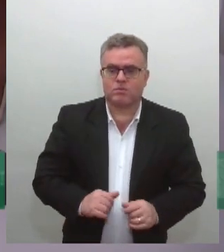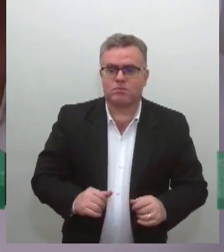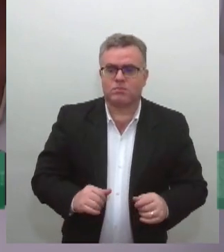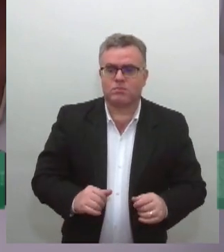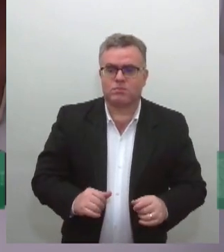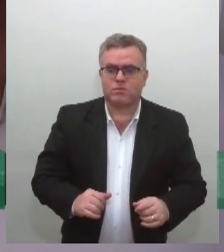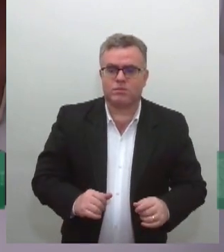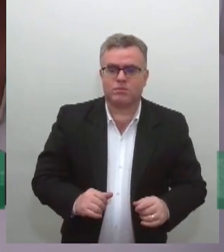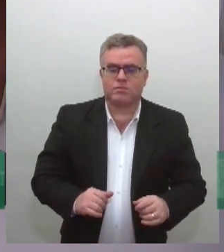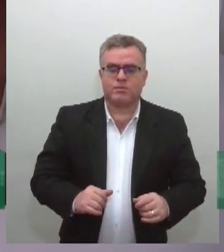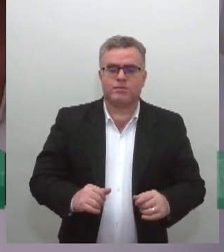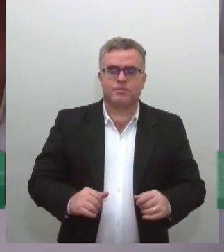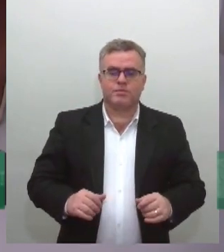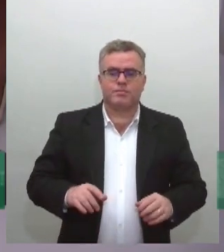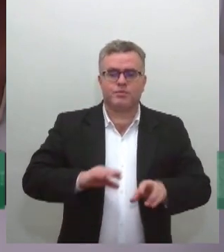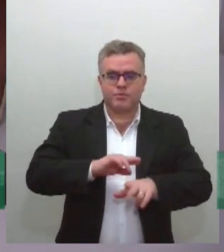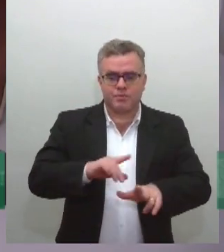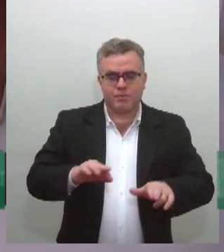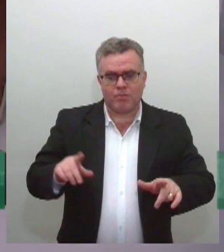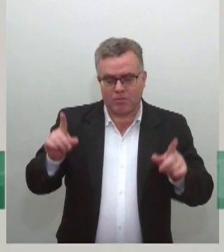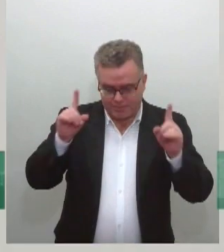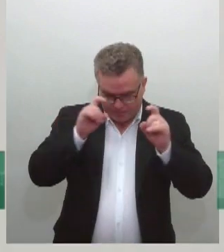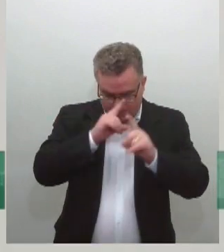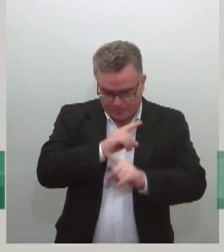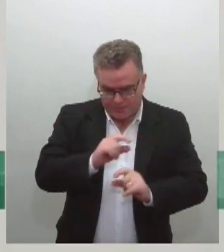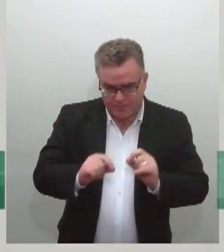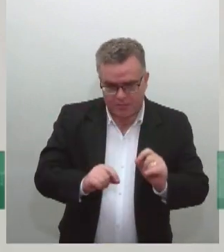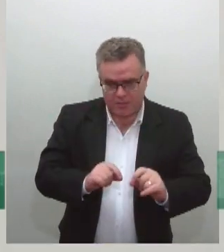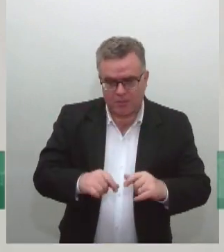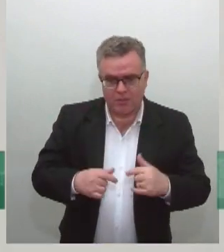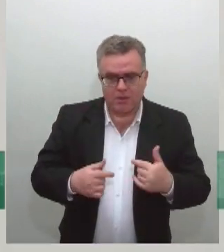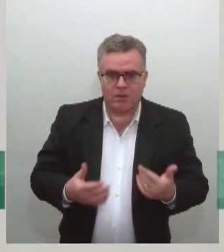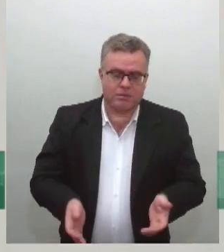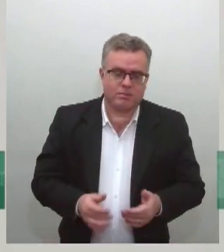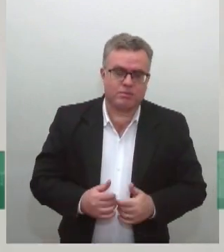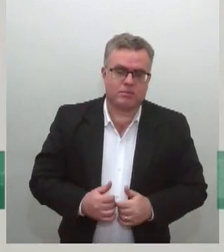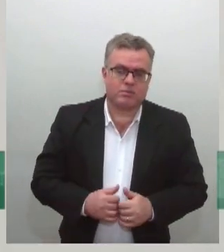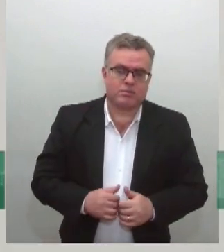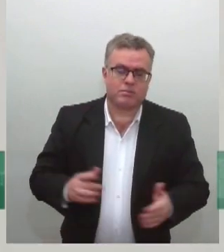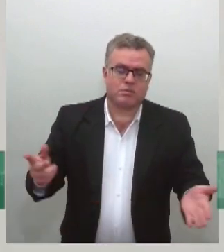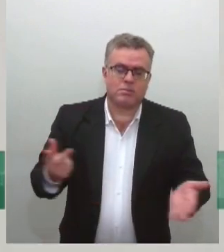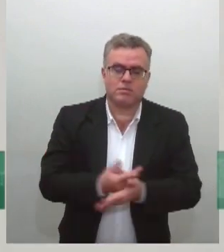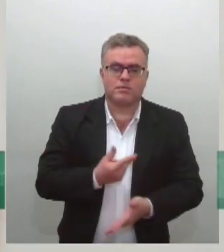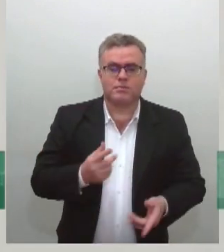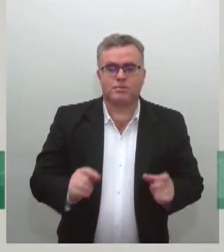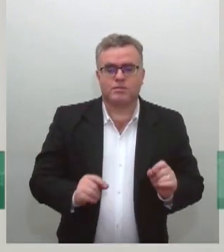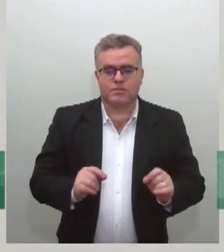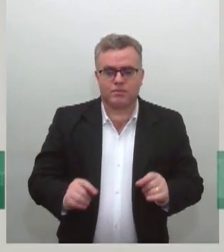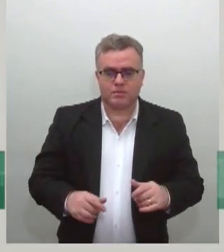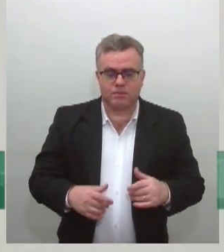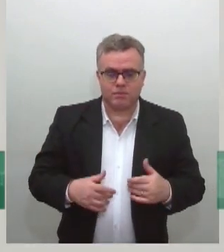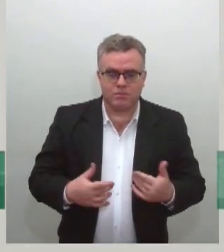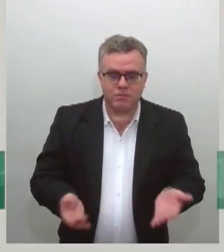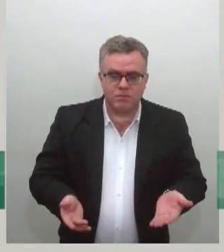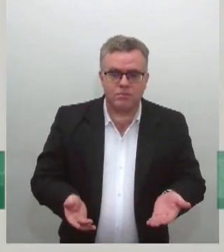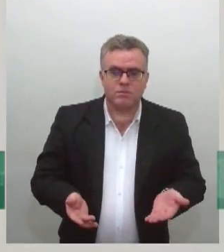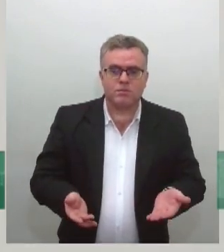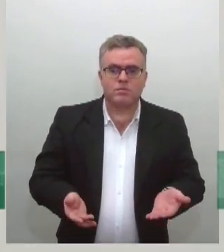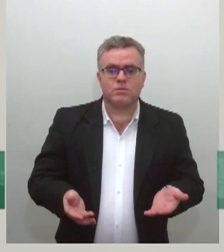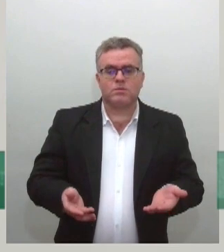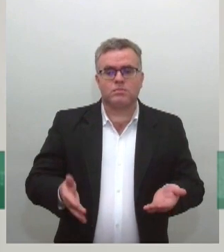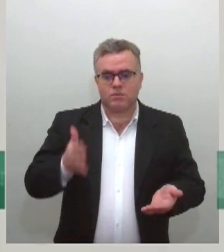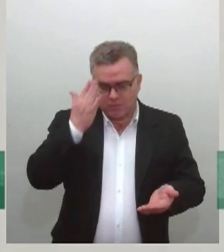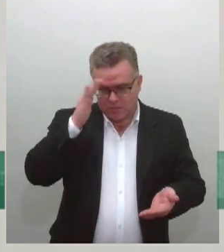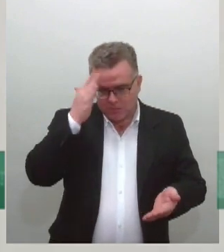muitas dificuldades no poder público para a execução dessas leis. A compreensão, né, do que está sendo